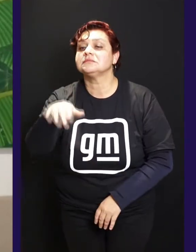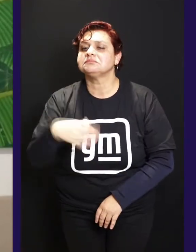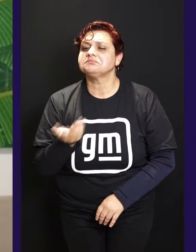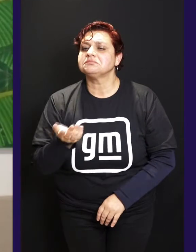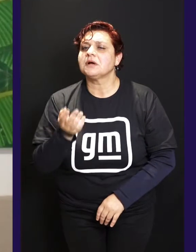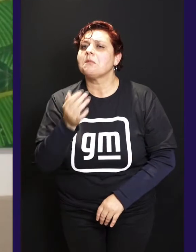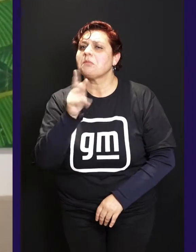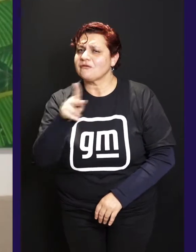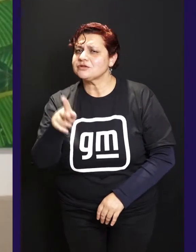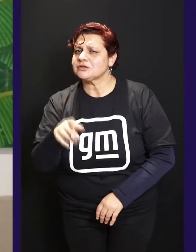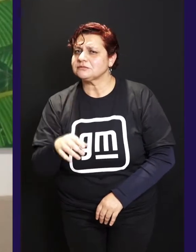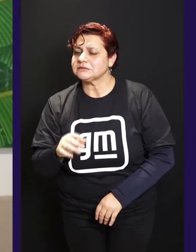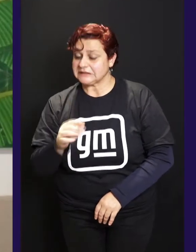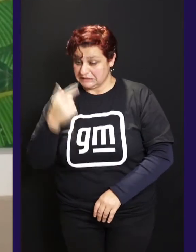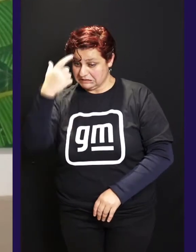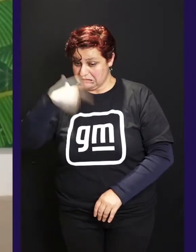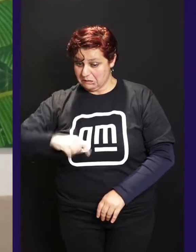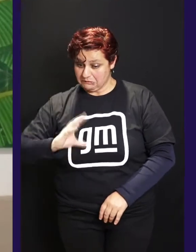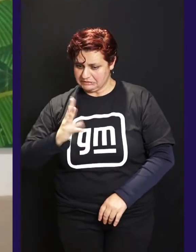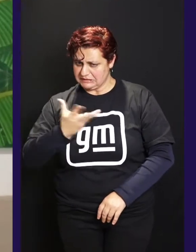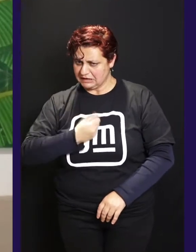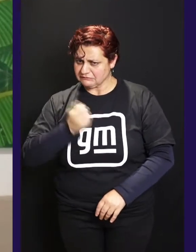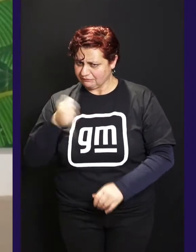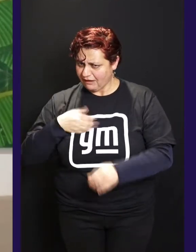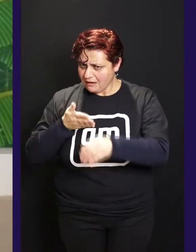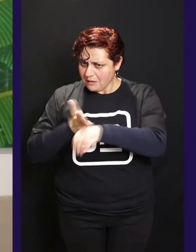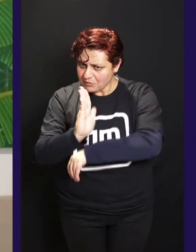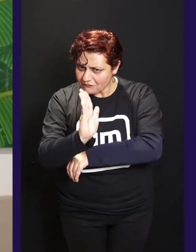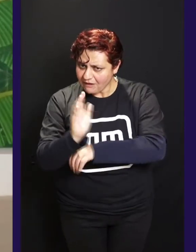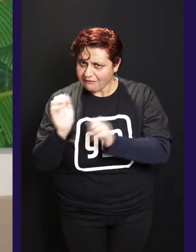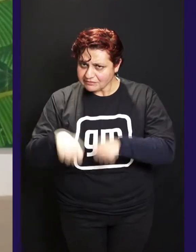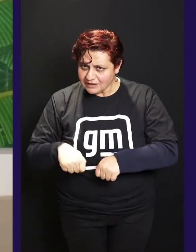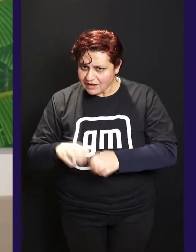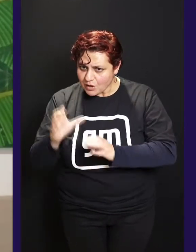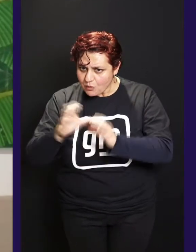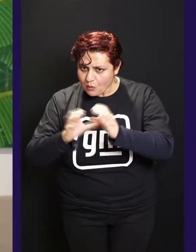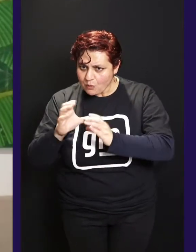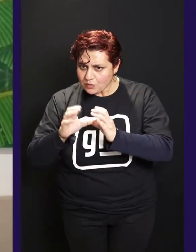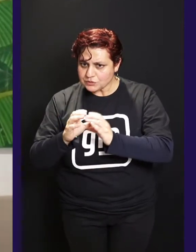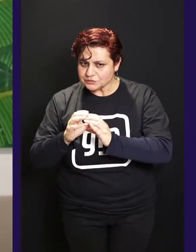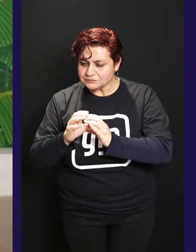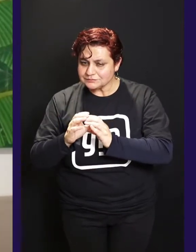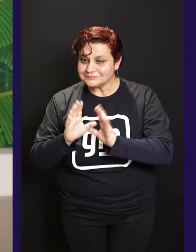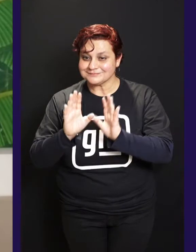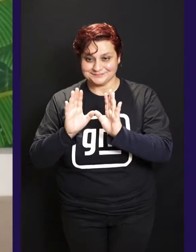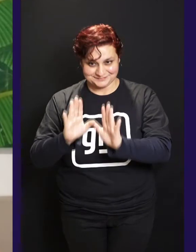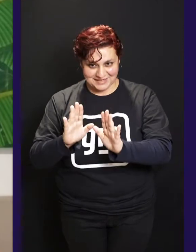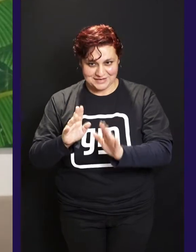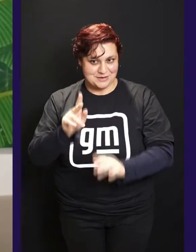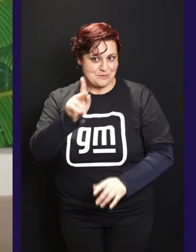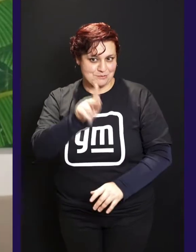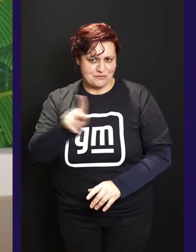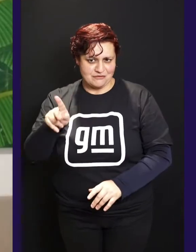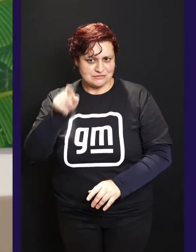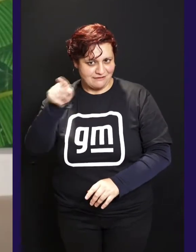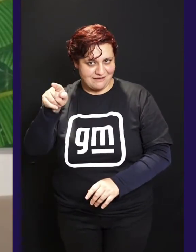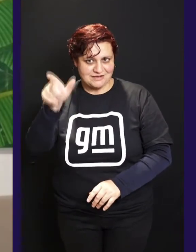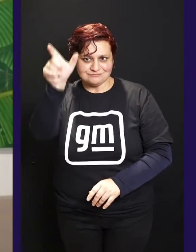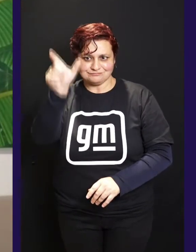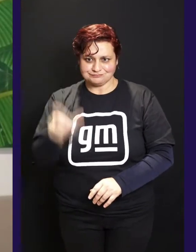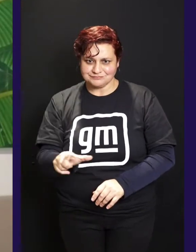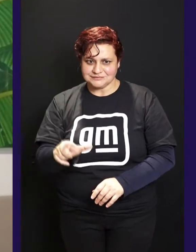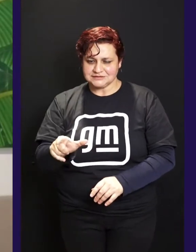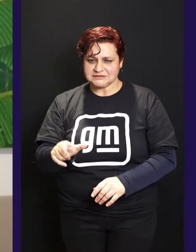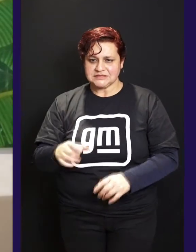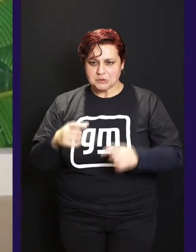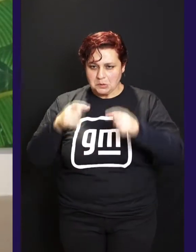ela seria aprovada num concurso como esse? E aí o meu professor, que era um cara bem certinho, né, ele usava um